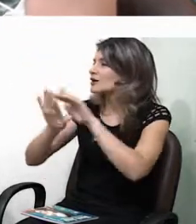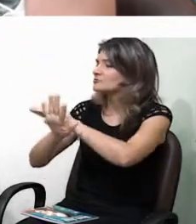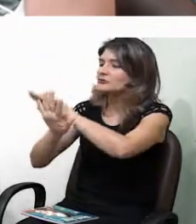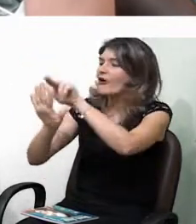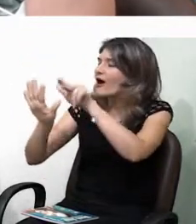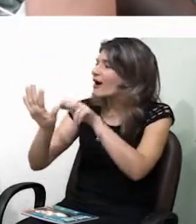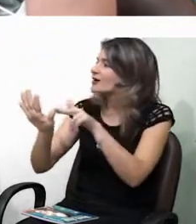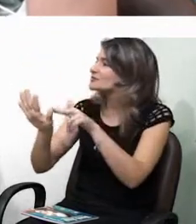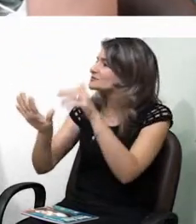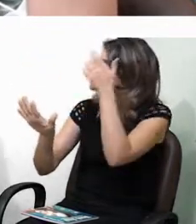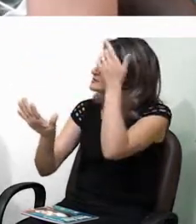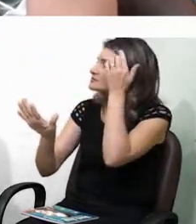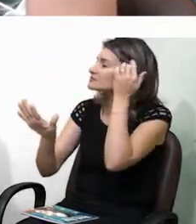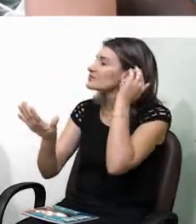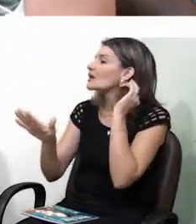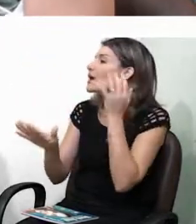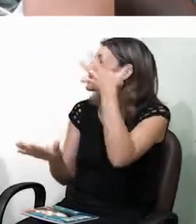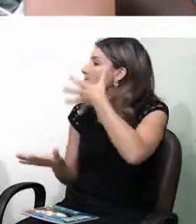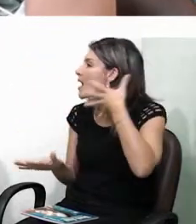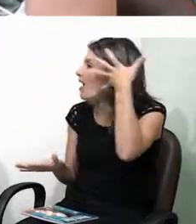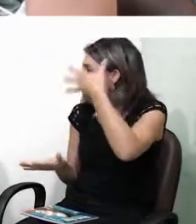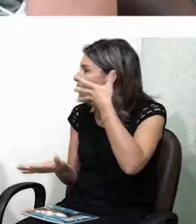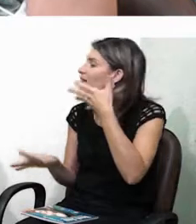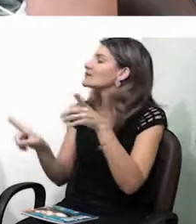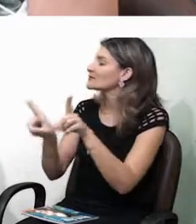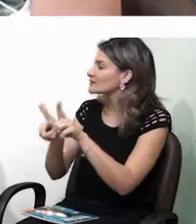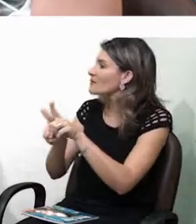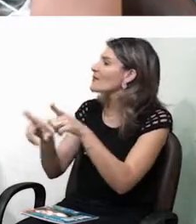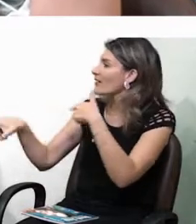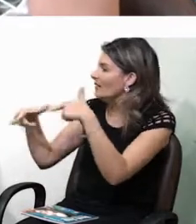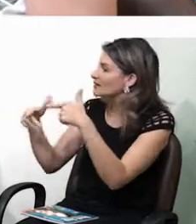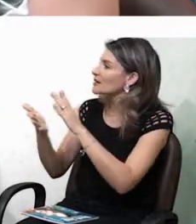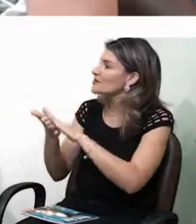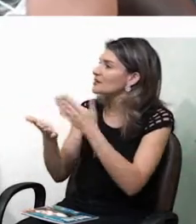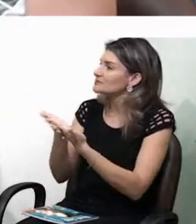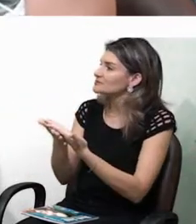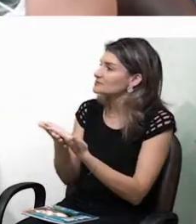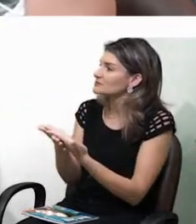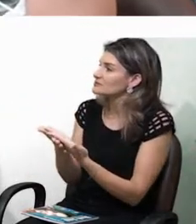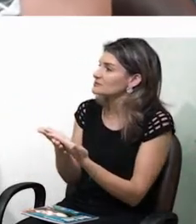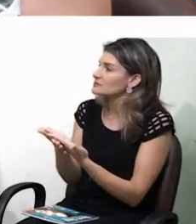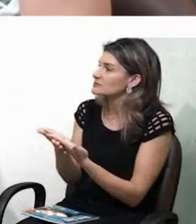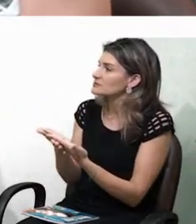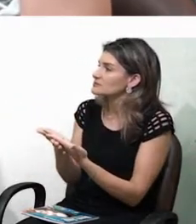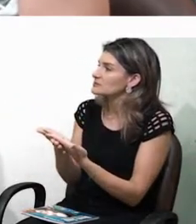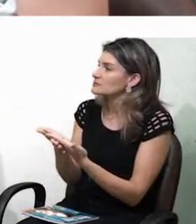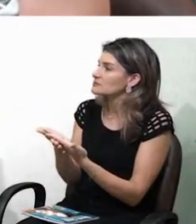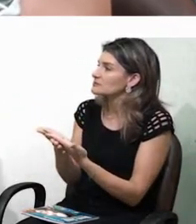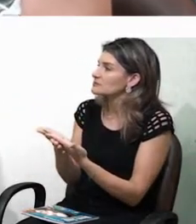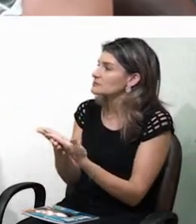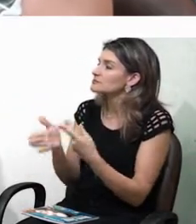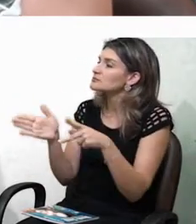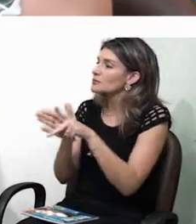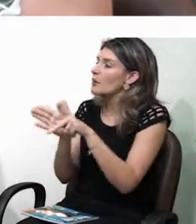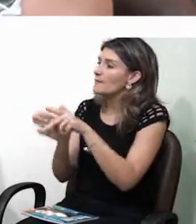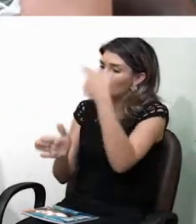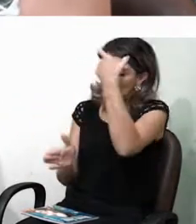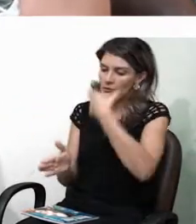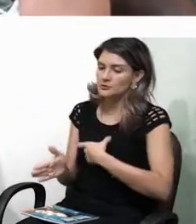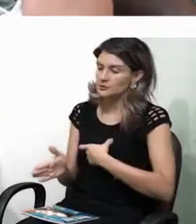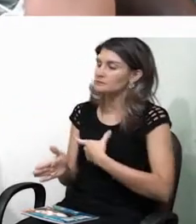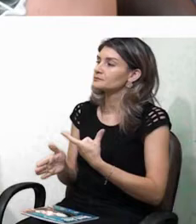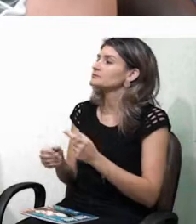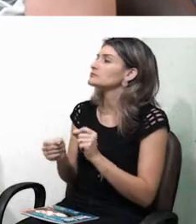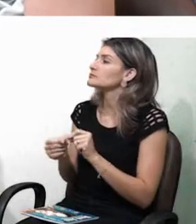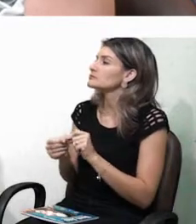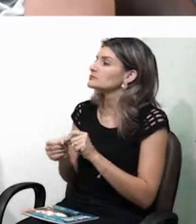que for preciso, você quer palestras. Deixar também um telefone para contato? O meu telefone pode ser particular, pessoal mesmo. Pode